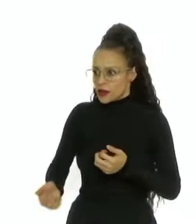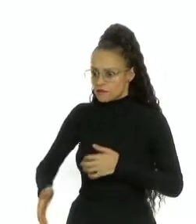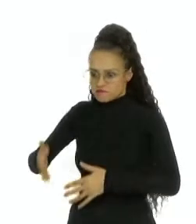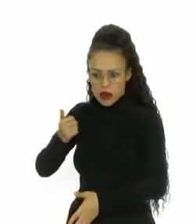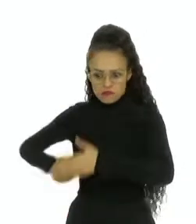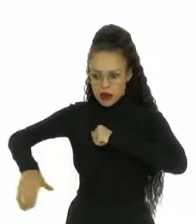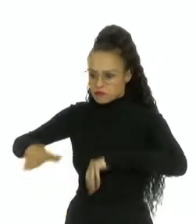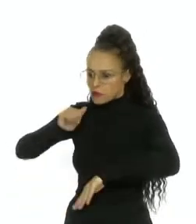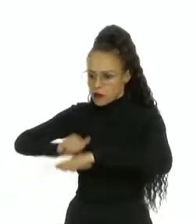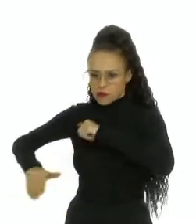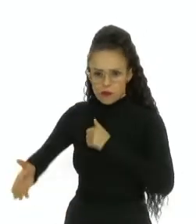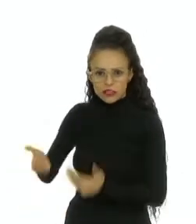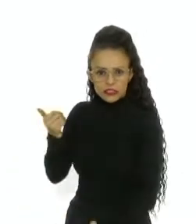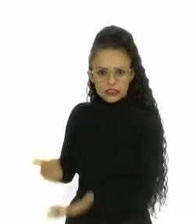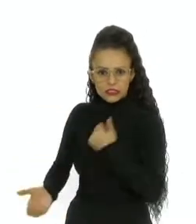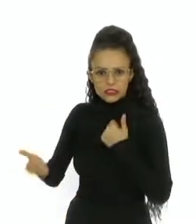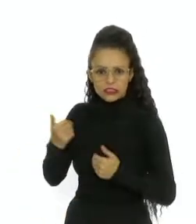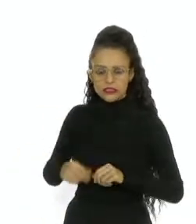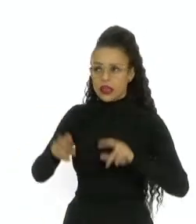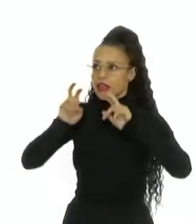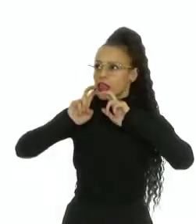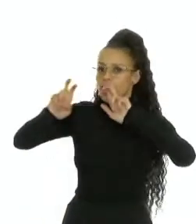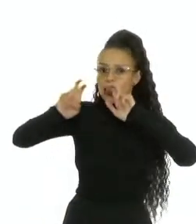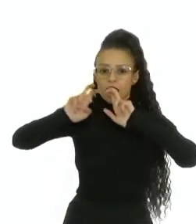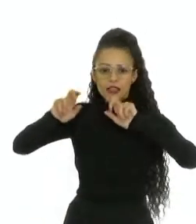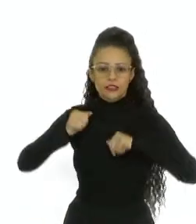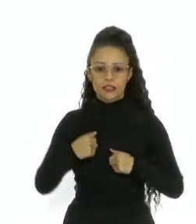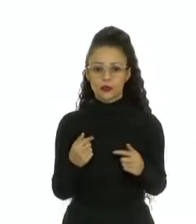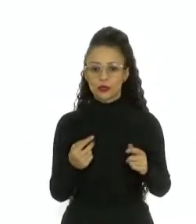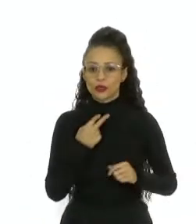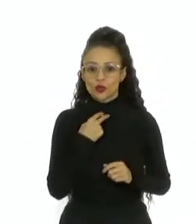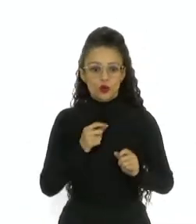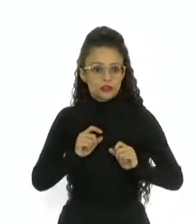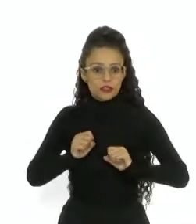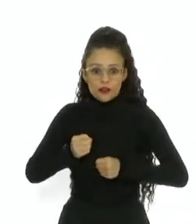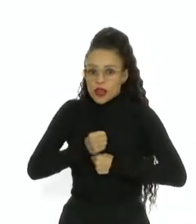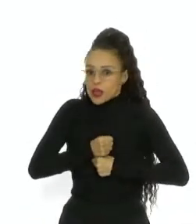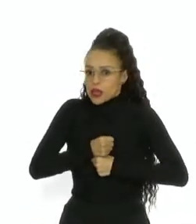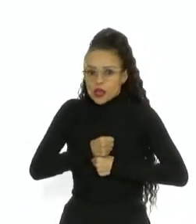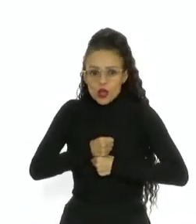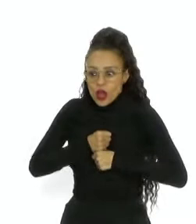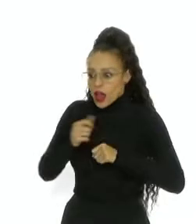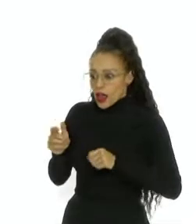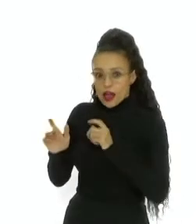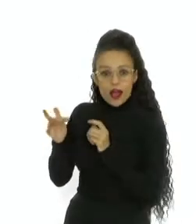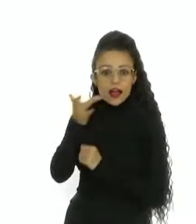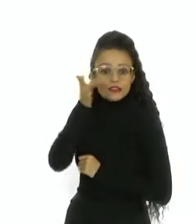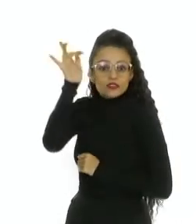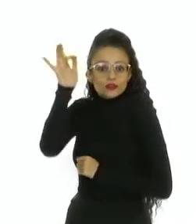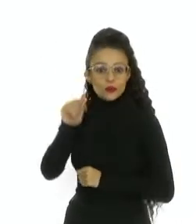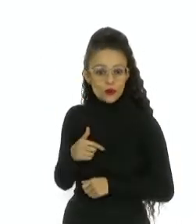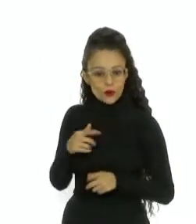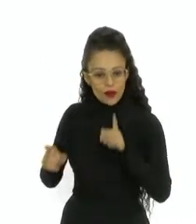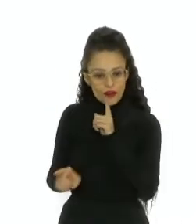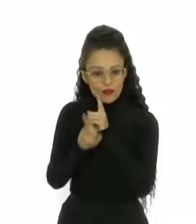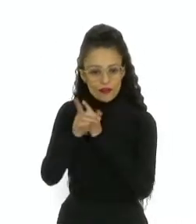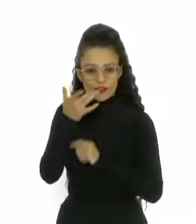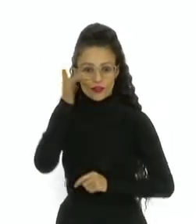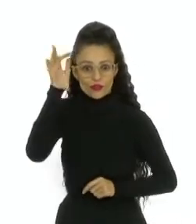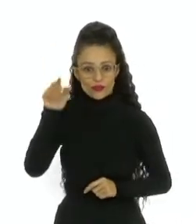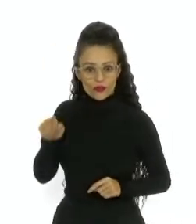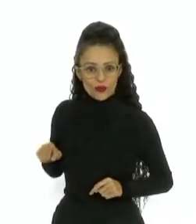cavava furiosamente, gritando, sem poder me conter. Um tesouro! Achei